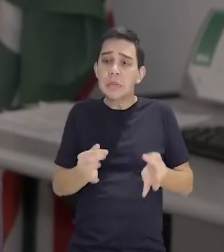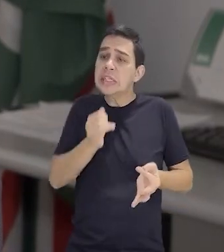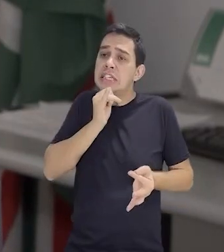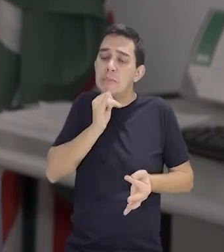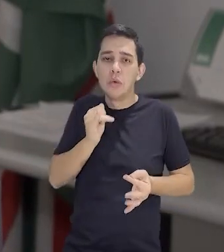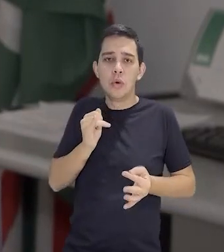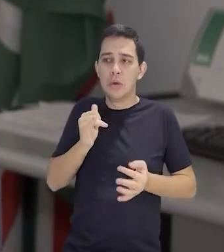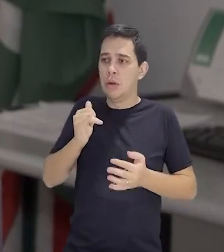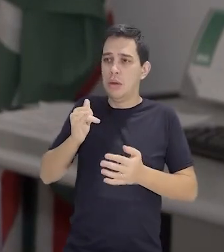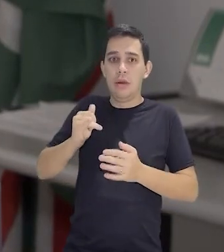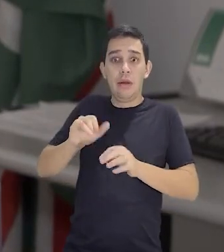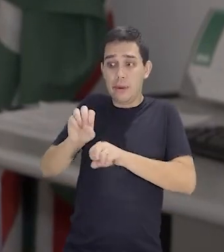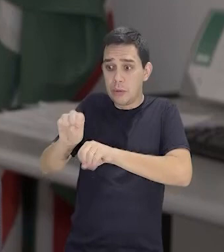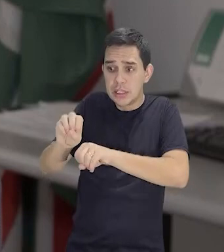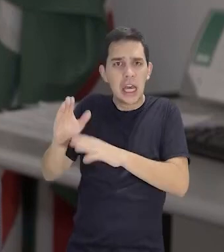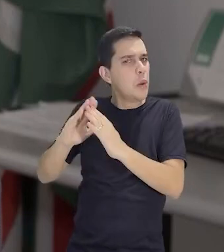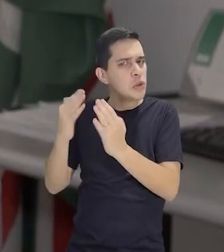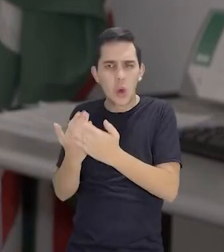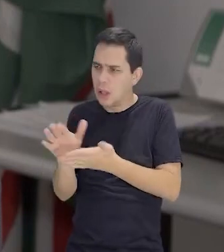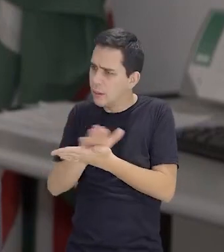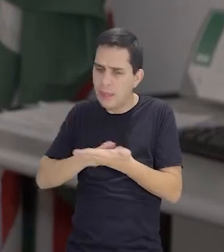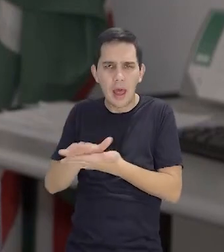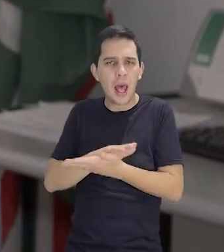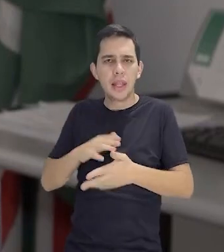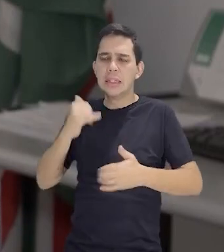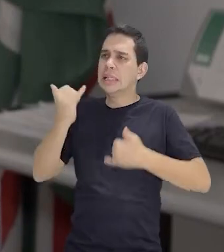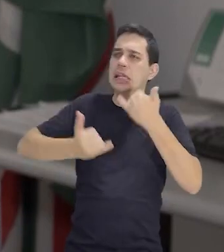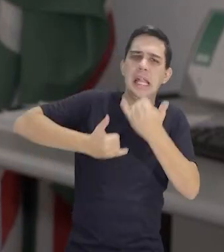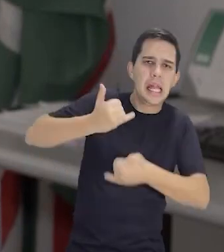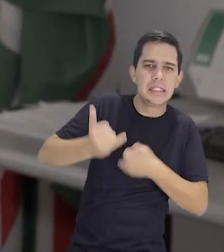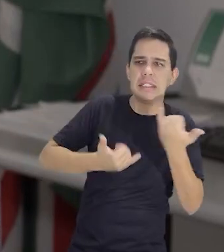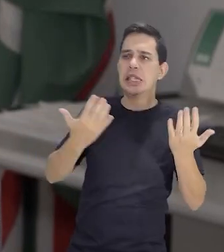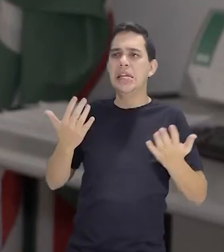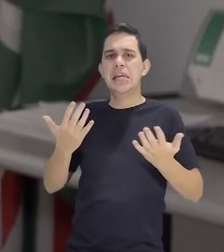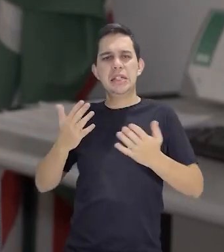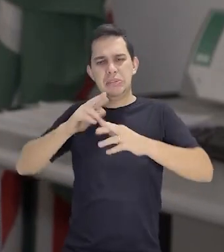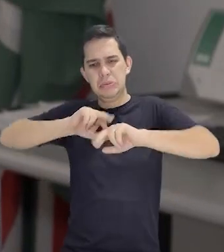como lazer. A Auditoria Fiscal do Trabalho relatou que